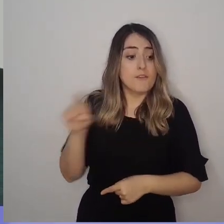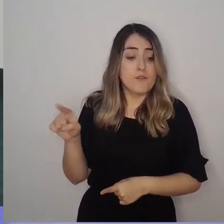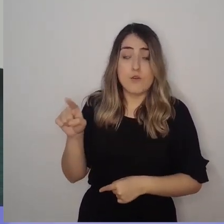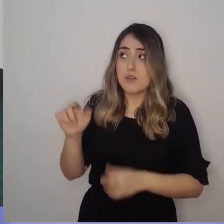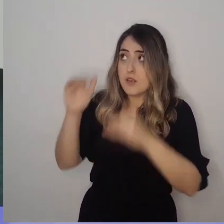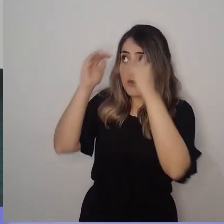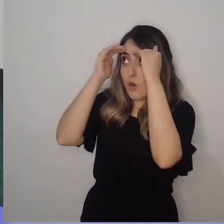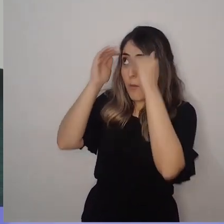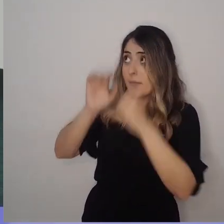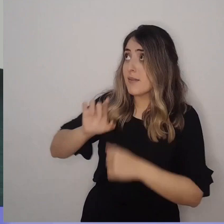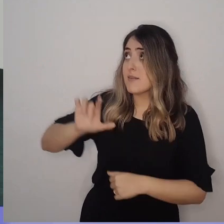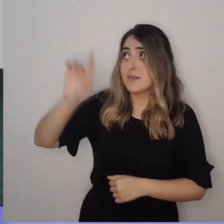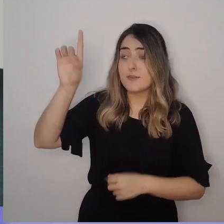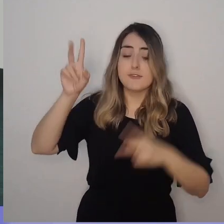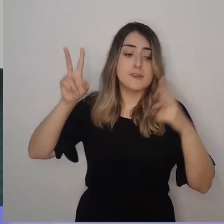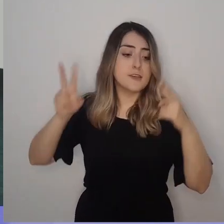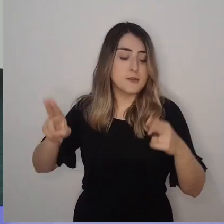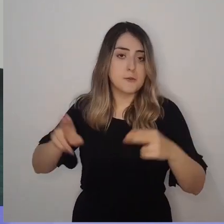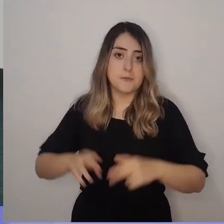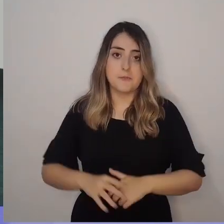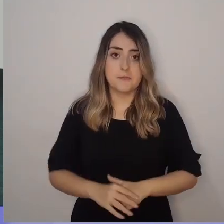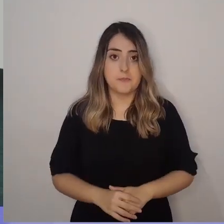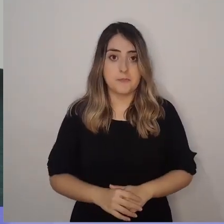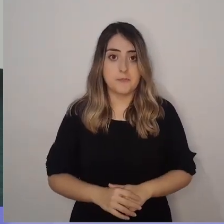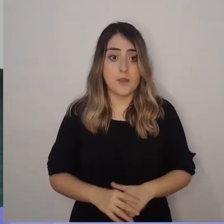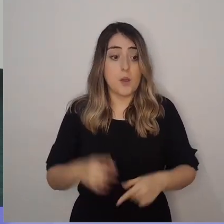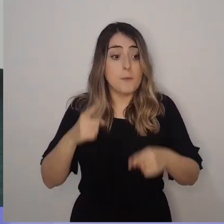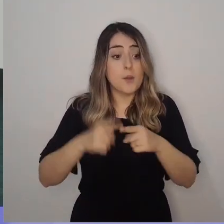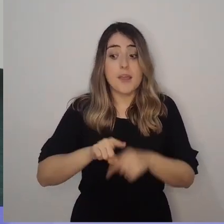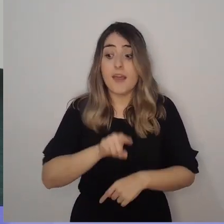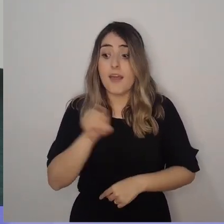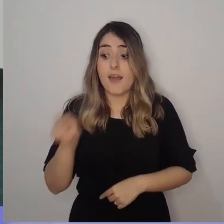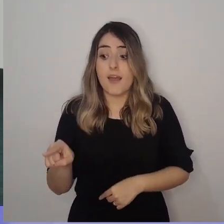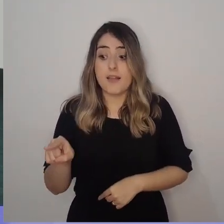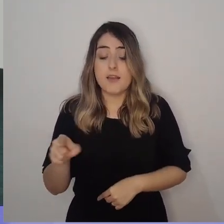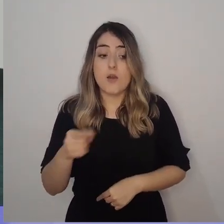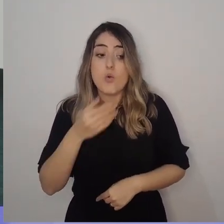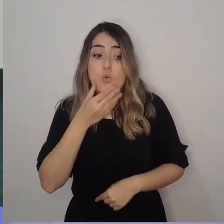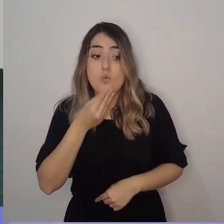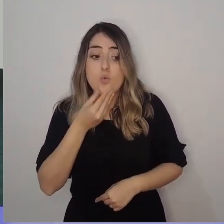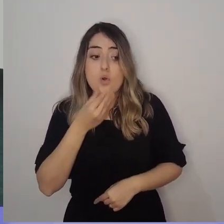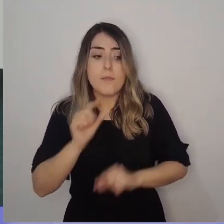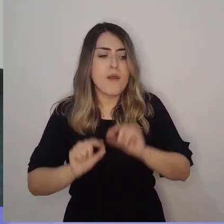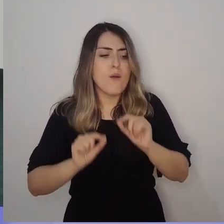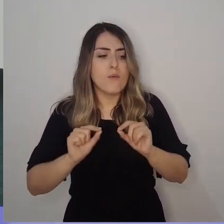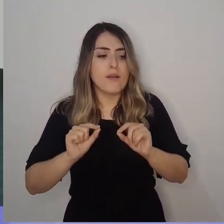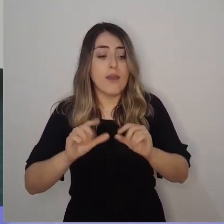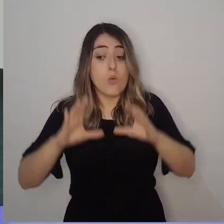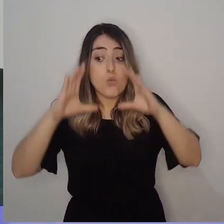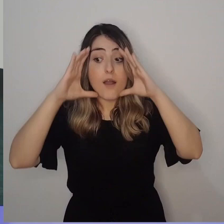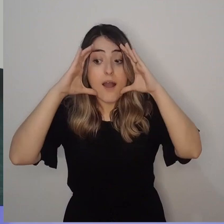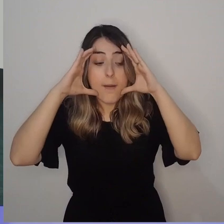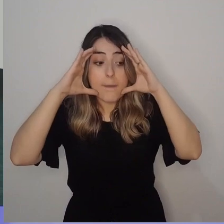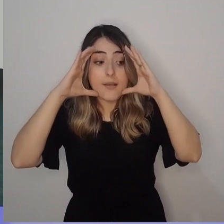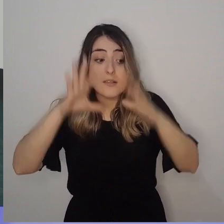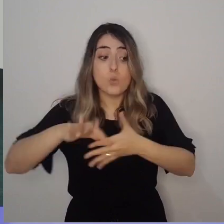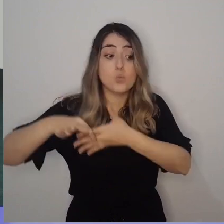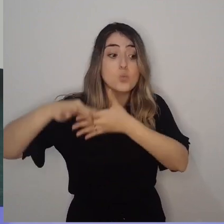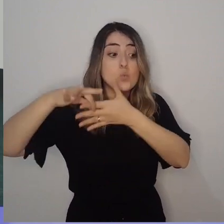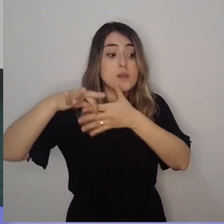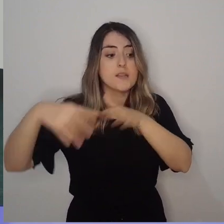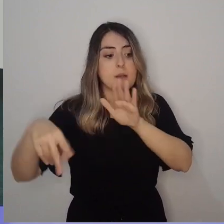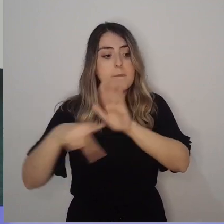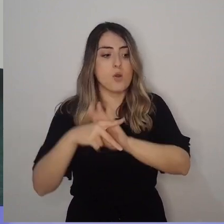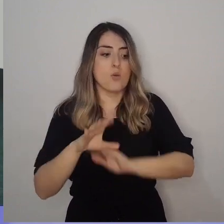sujeite ao seu próprio marido como ao Senhor. Porque o marido é o cabeça da esposa. Como também Cristo é o cabeça